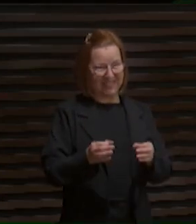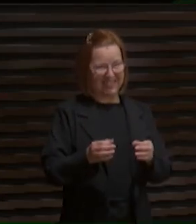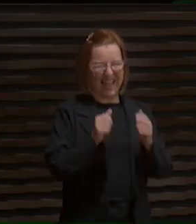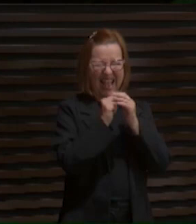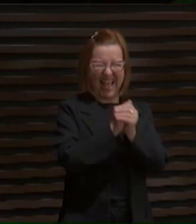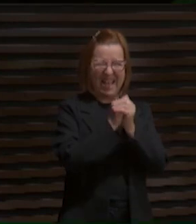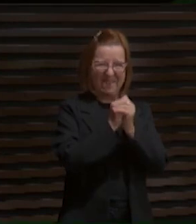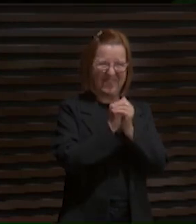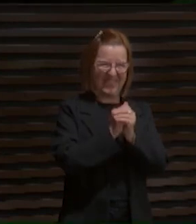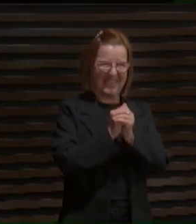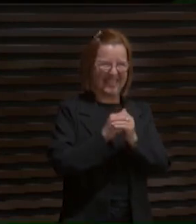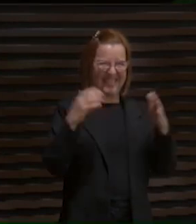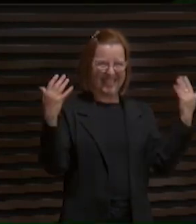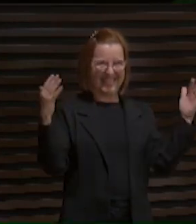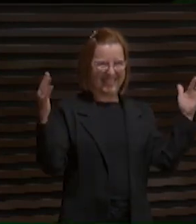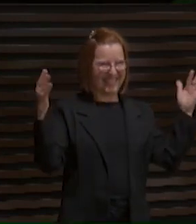irmãos,